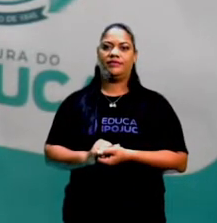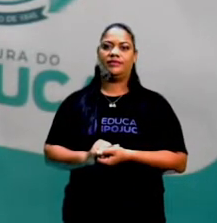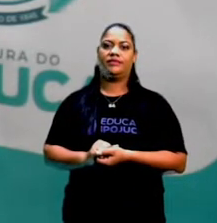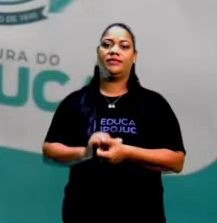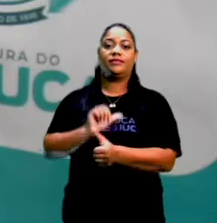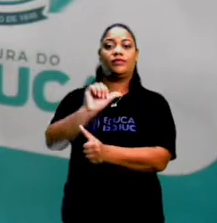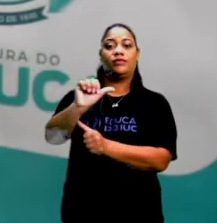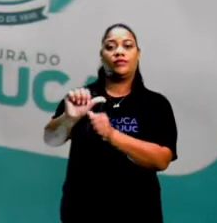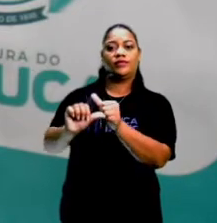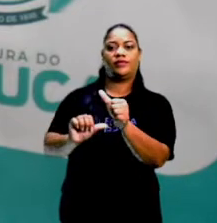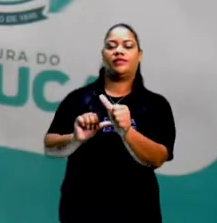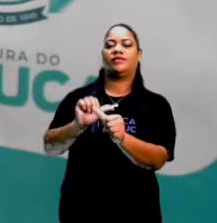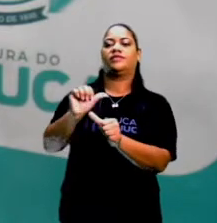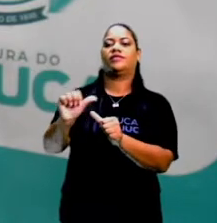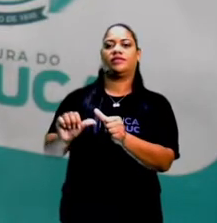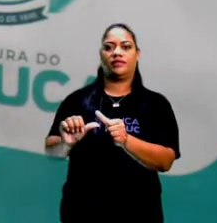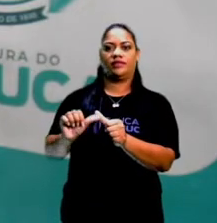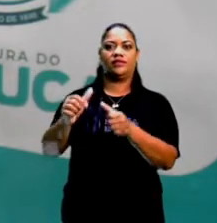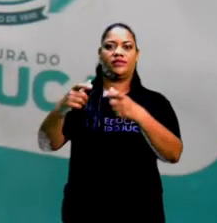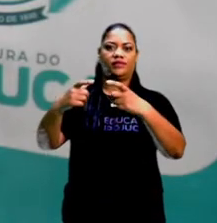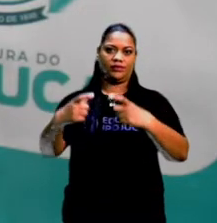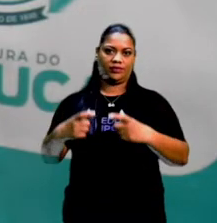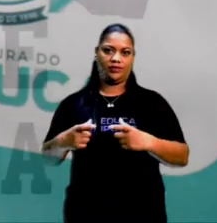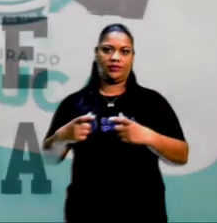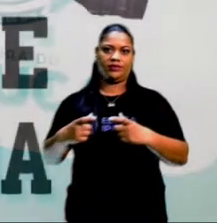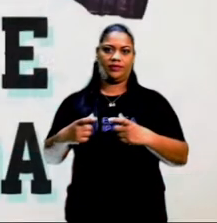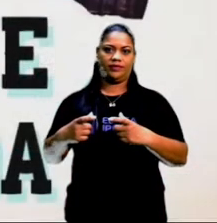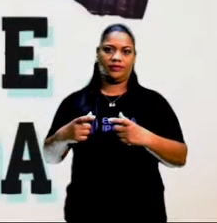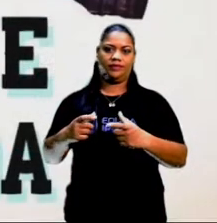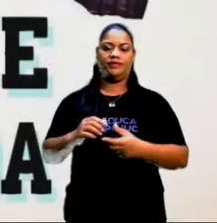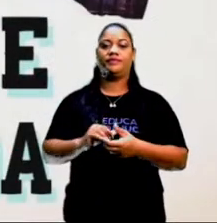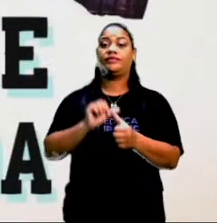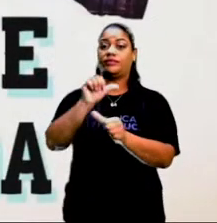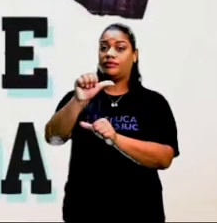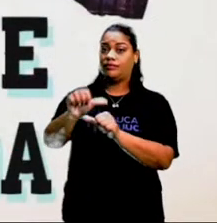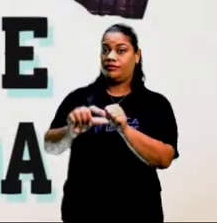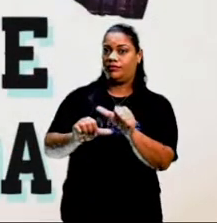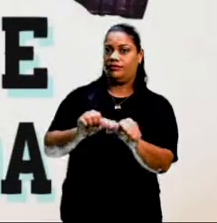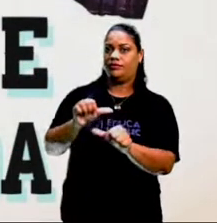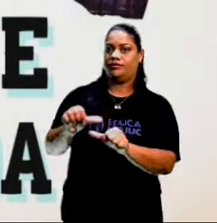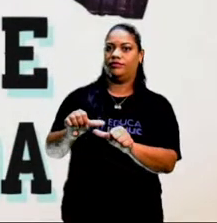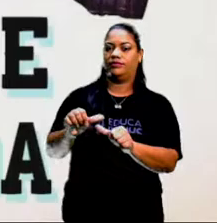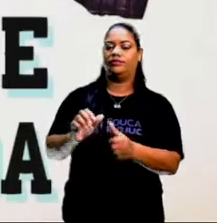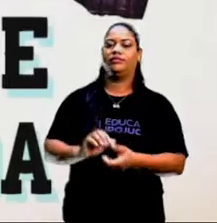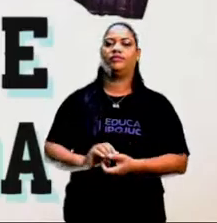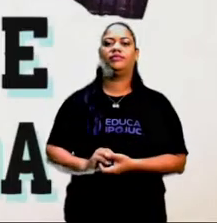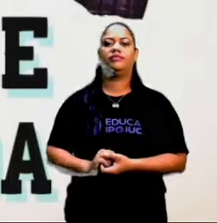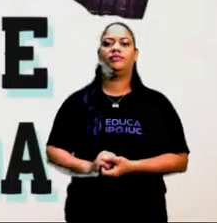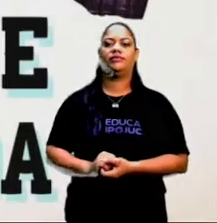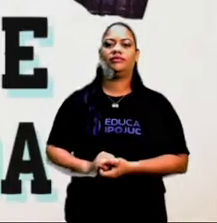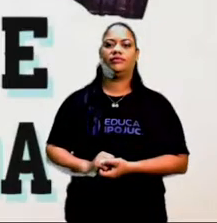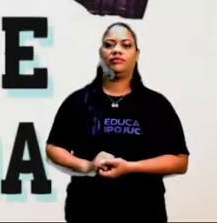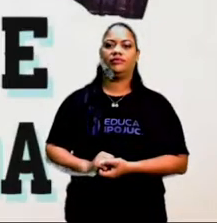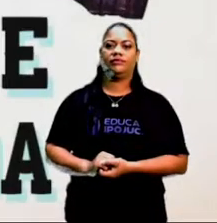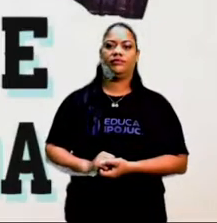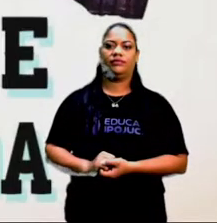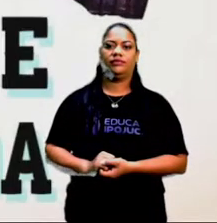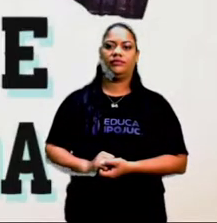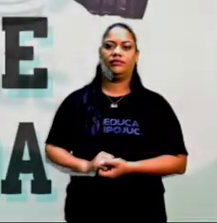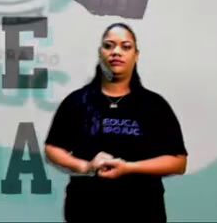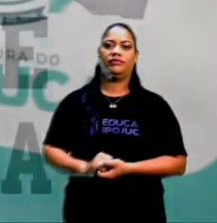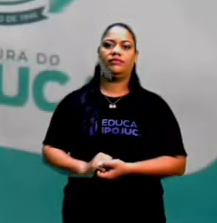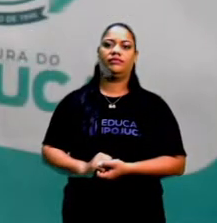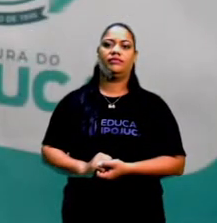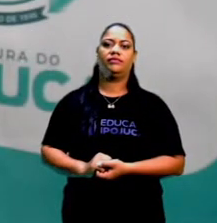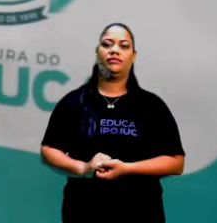ações, modificando o ambiente natural, transformando ele, tá? Então, paisagem